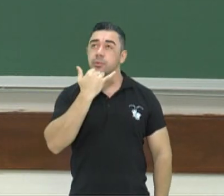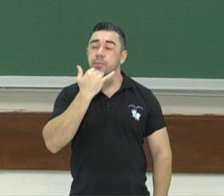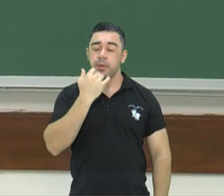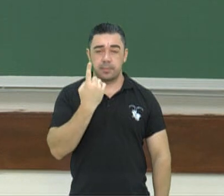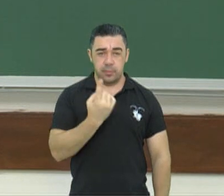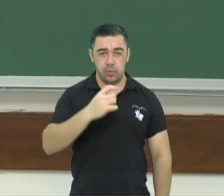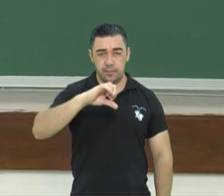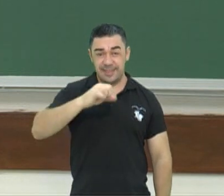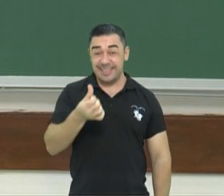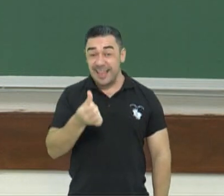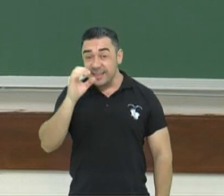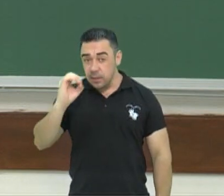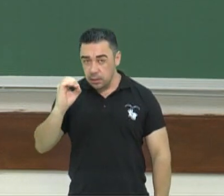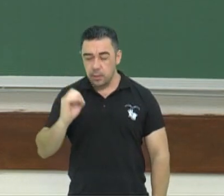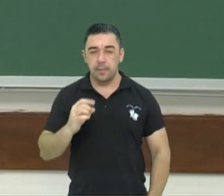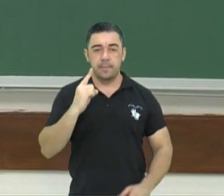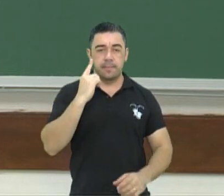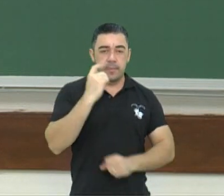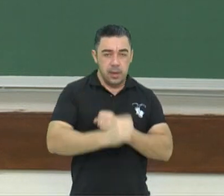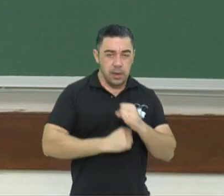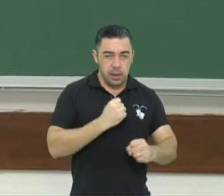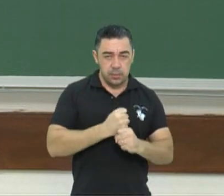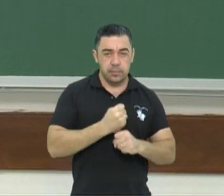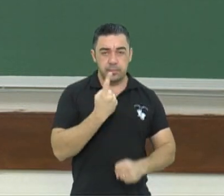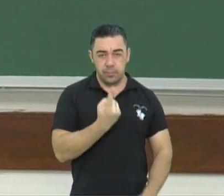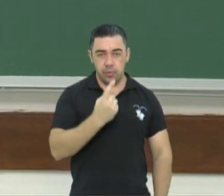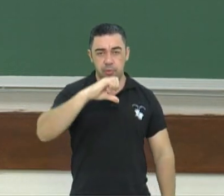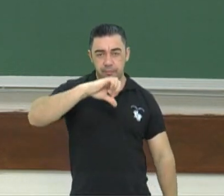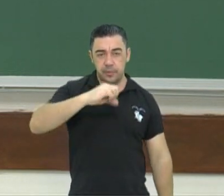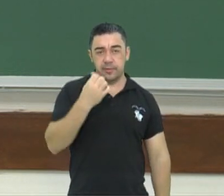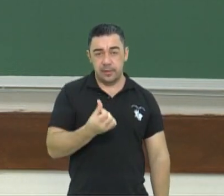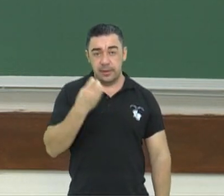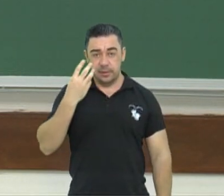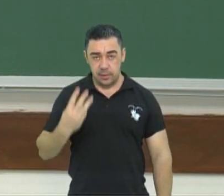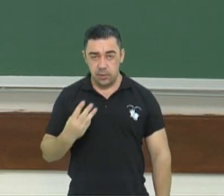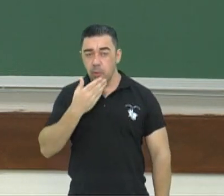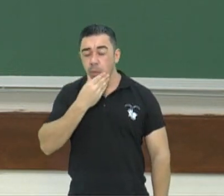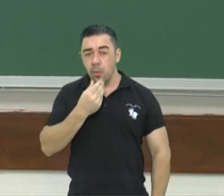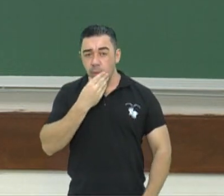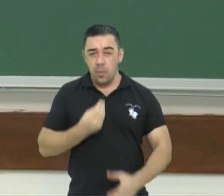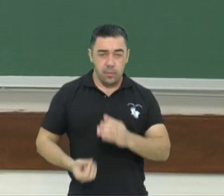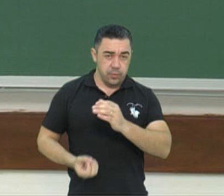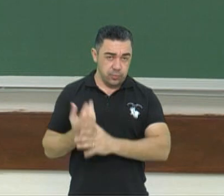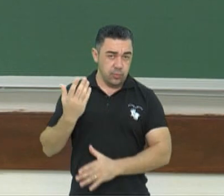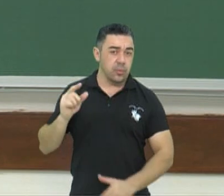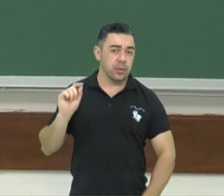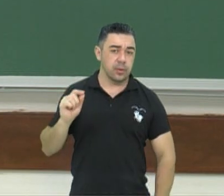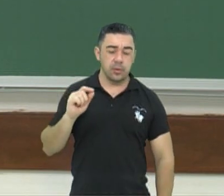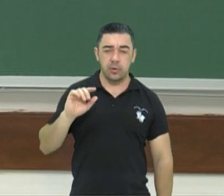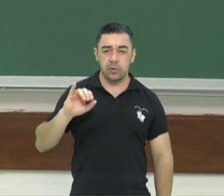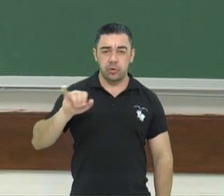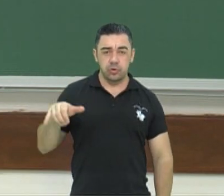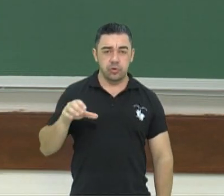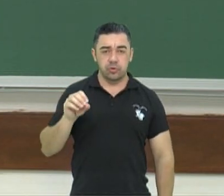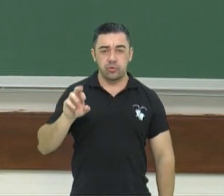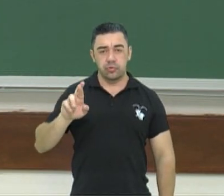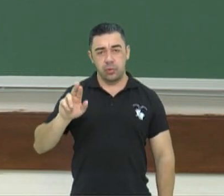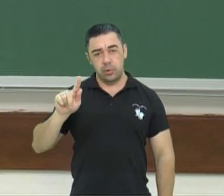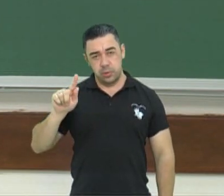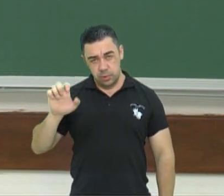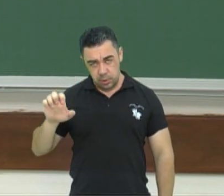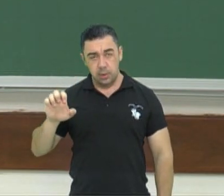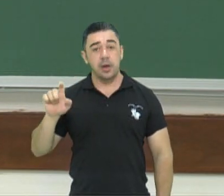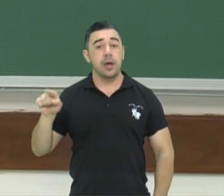desculpa. Logo em seguida, em 63, apareceu um homem chamado George Maciunas, e ele, com essa ideia, porque ele era também um performer, ele